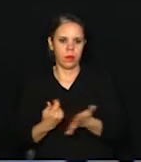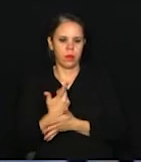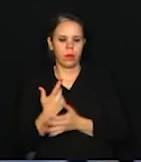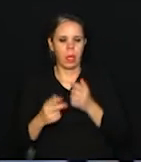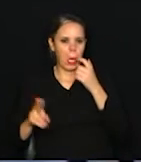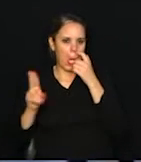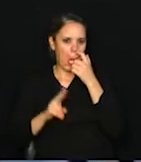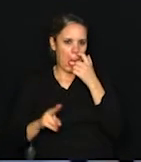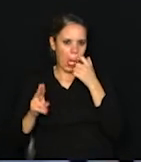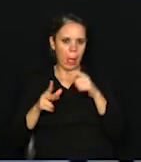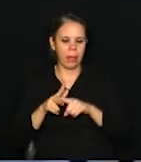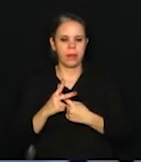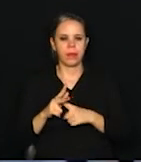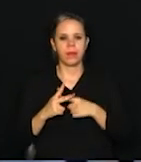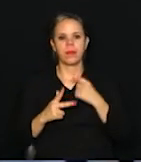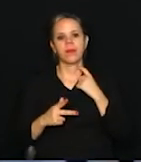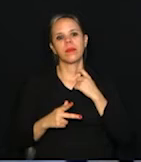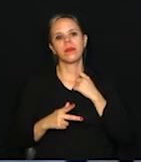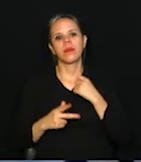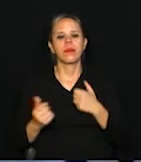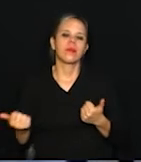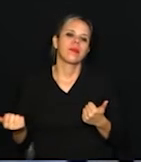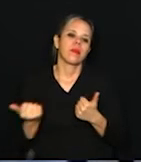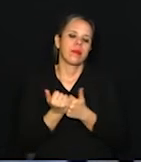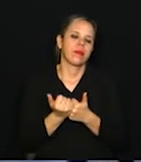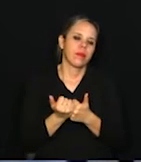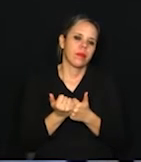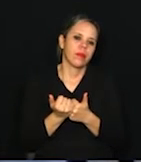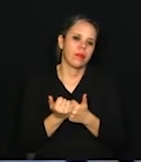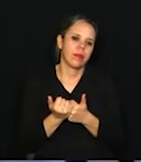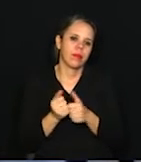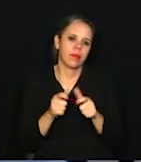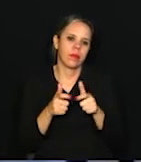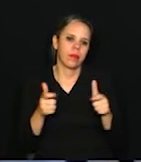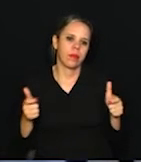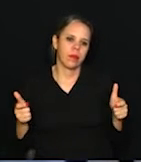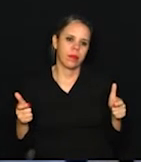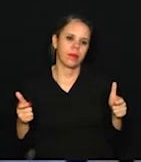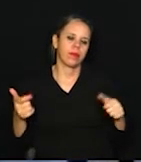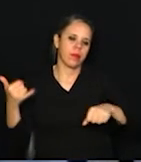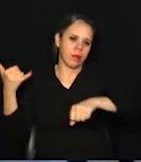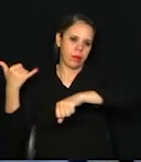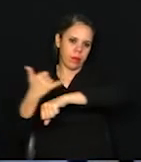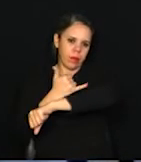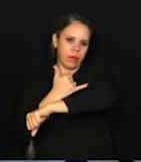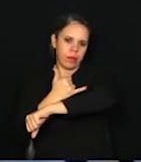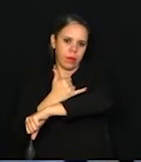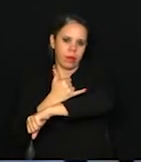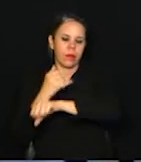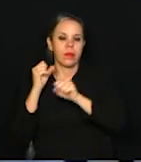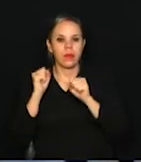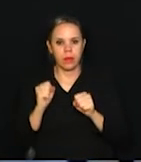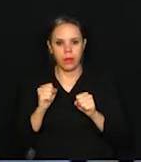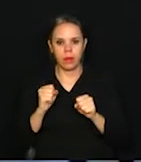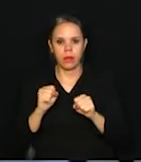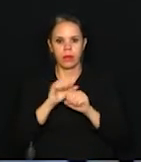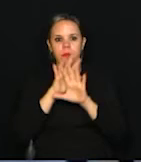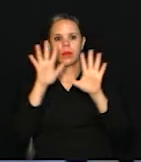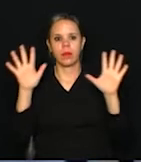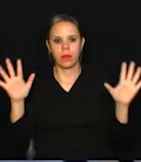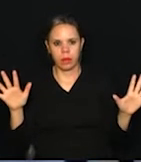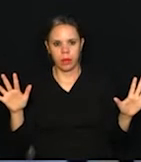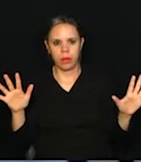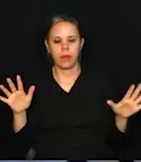uso, de manutenção, de reposição, de ampliação da infraestrutura, a gente possa ter clareza